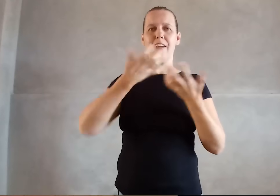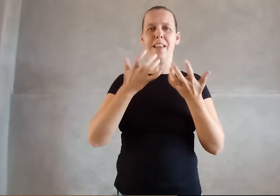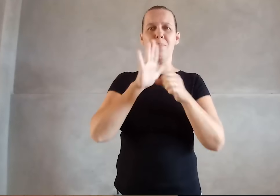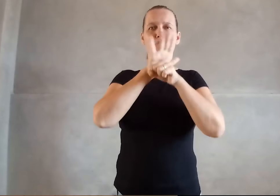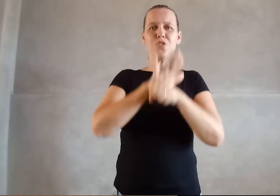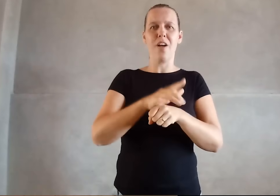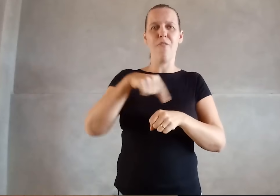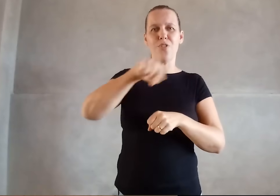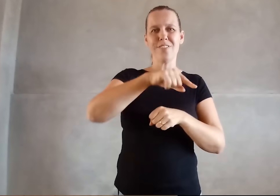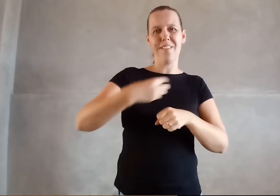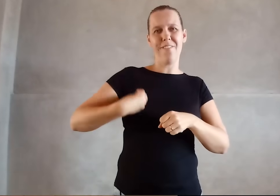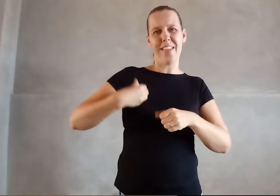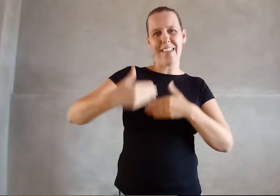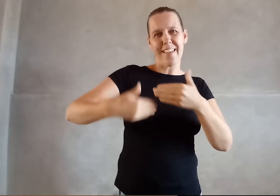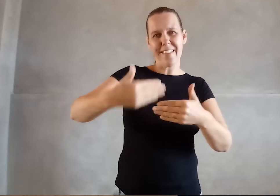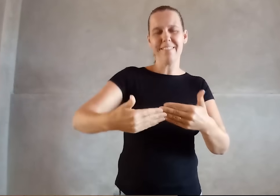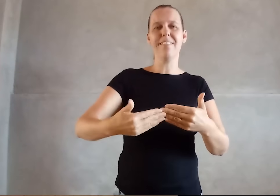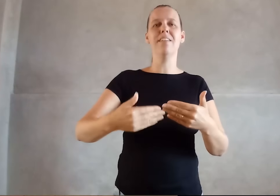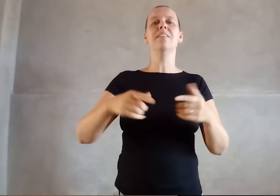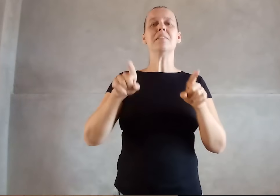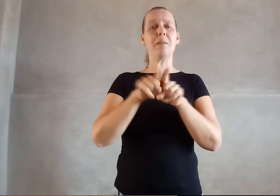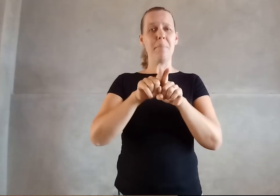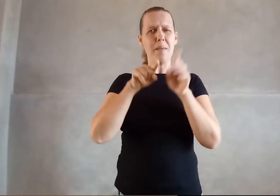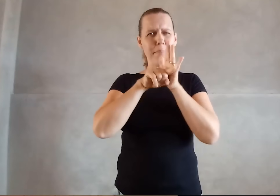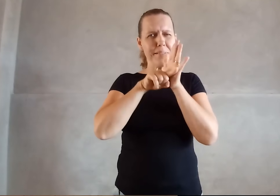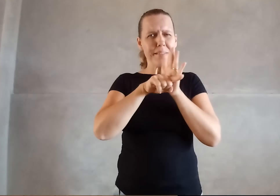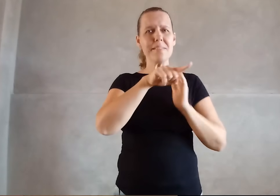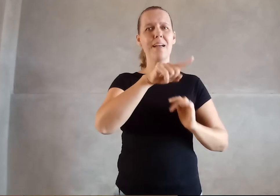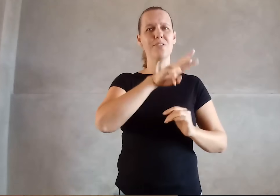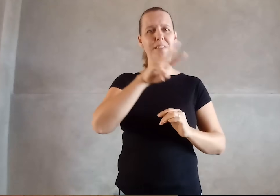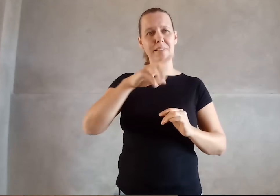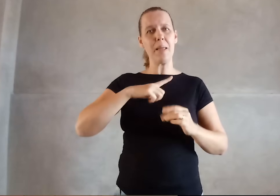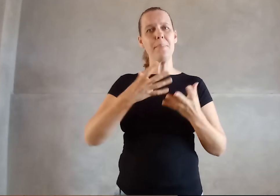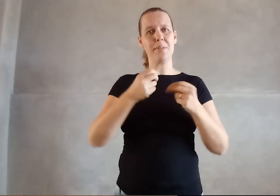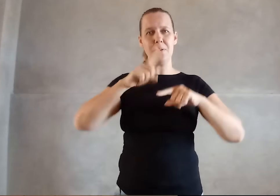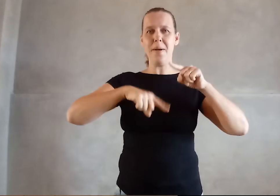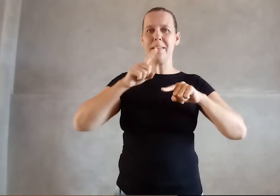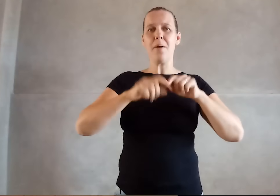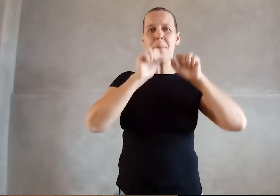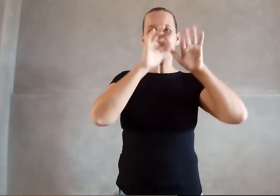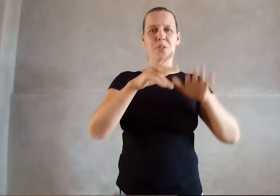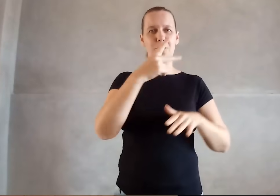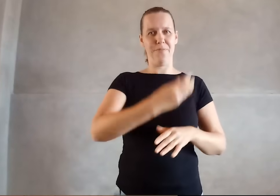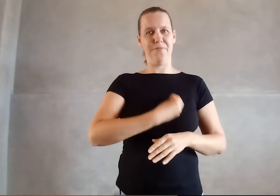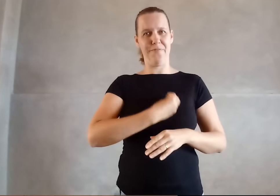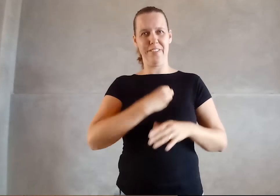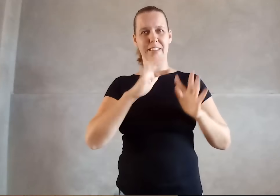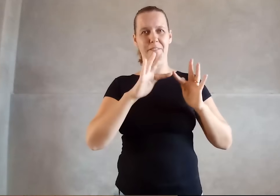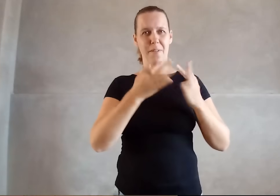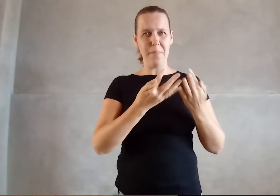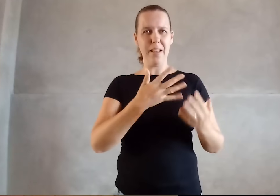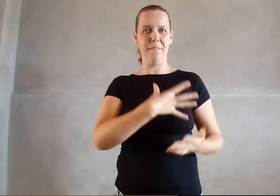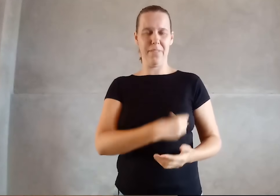e a sua família, seus filhos, estamos juntos com você. Igreja amada, também um grande abraço, um grande beijo. A partir de domingo